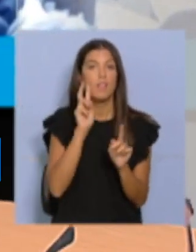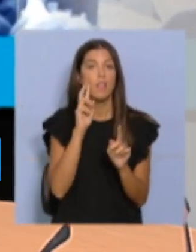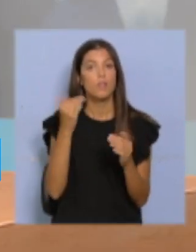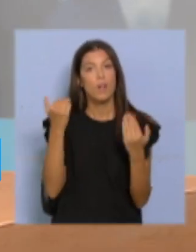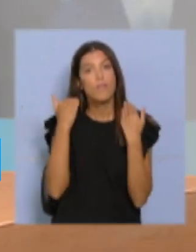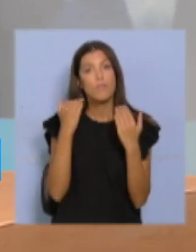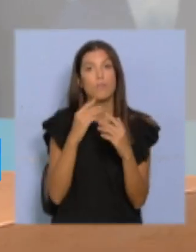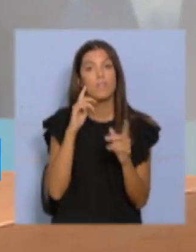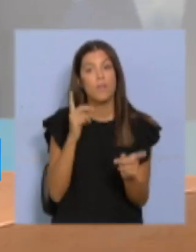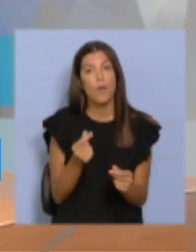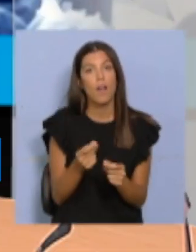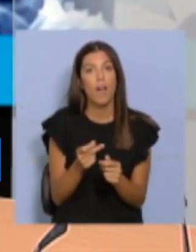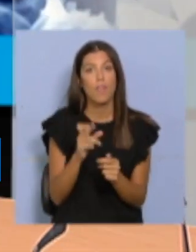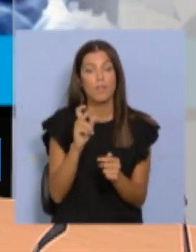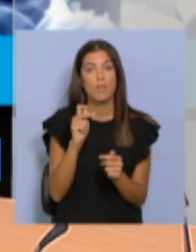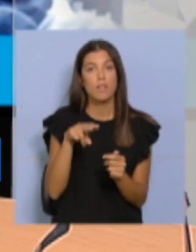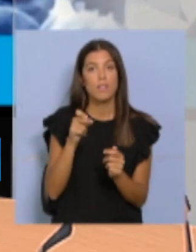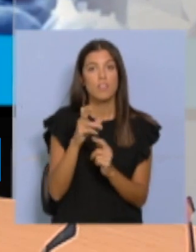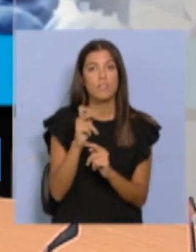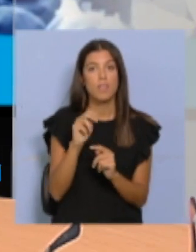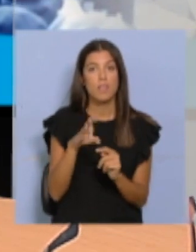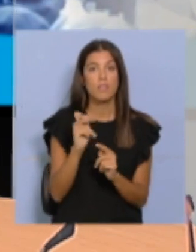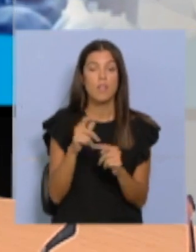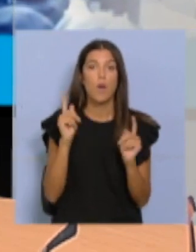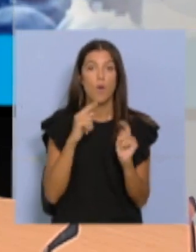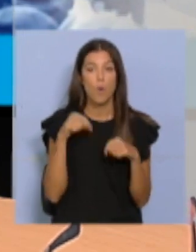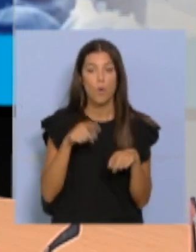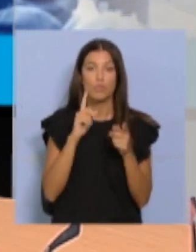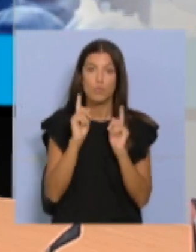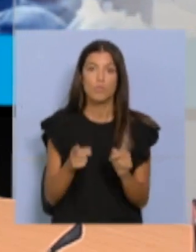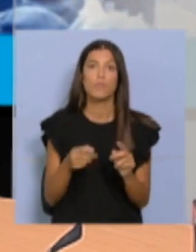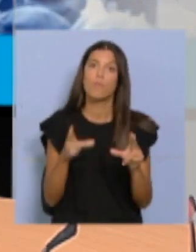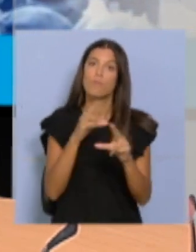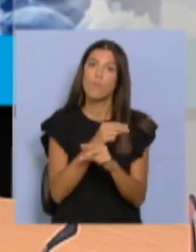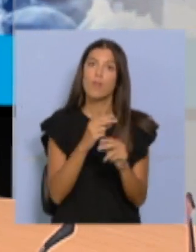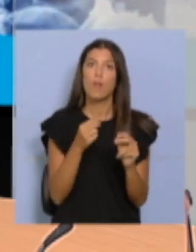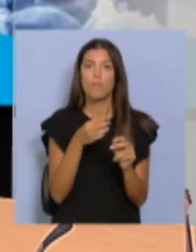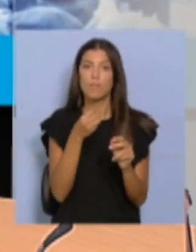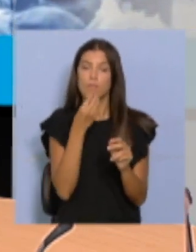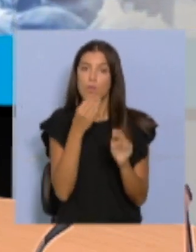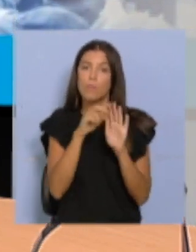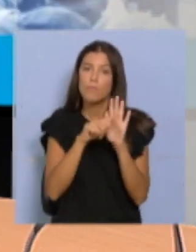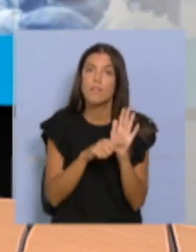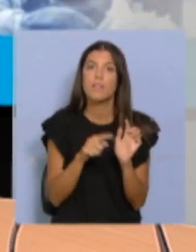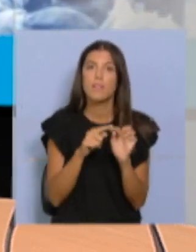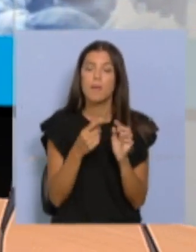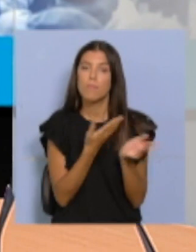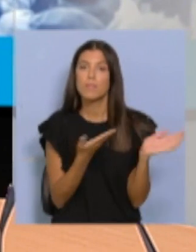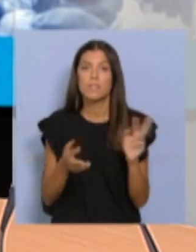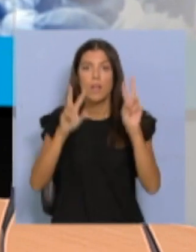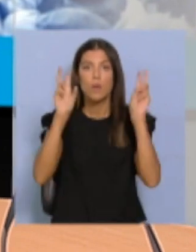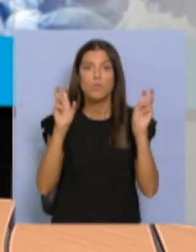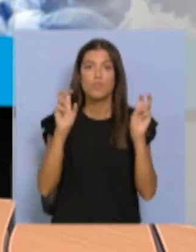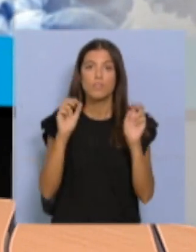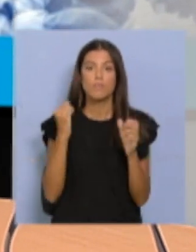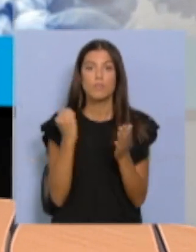Informação da Renascença. Hoje iniciamos também uma nova rubrica neste programa para apresentar os temas que definem a